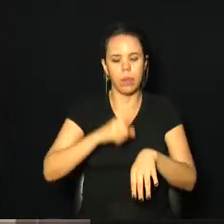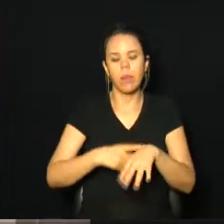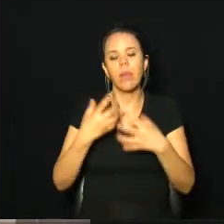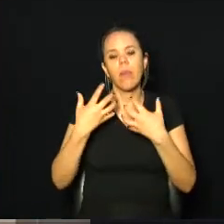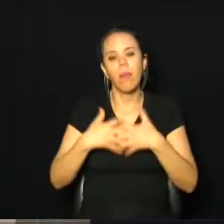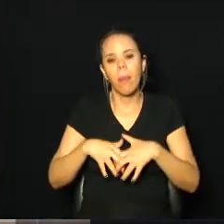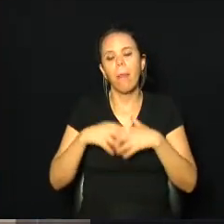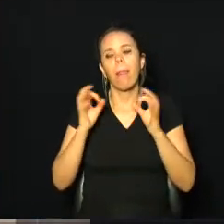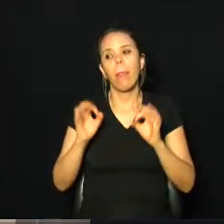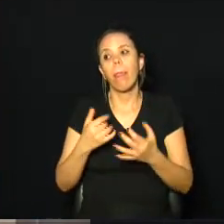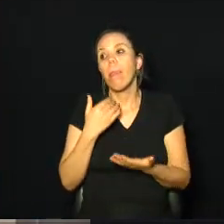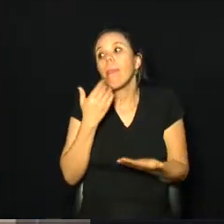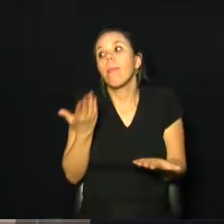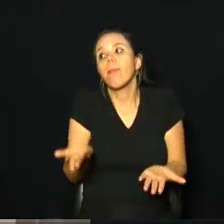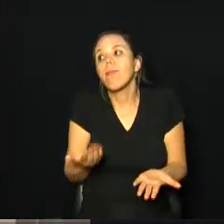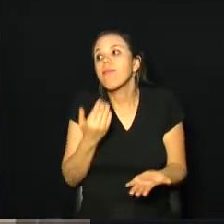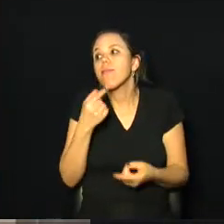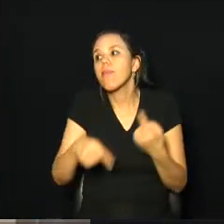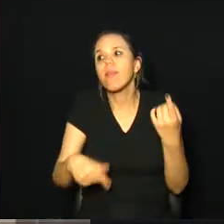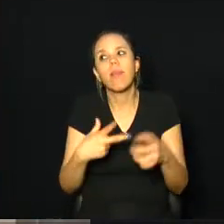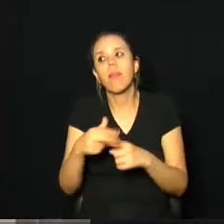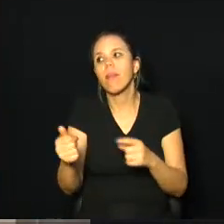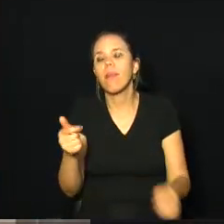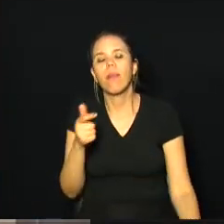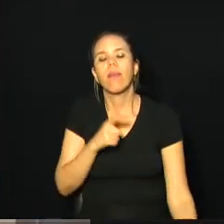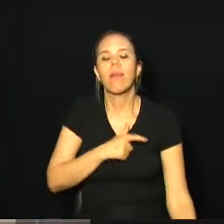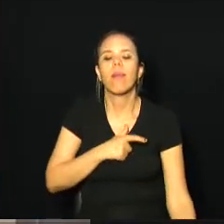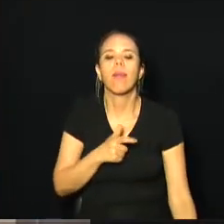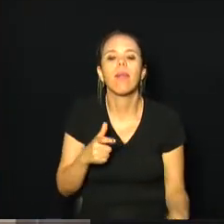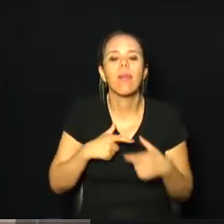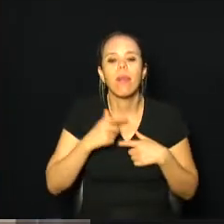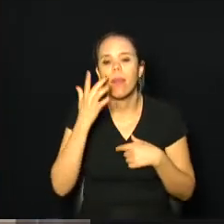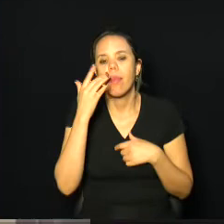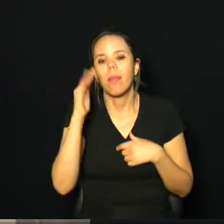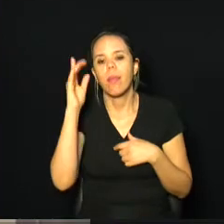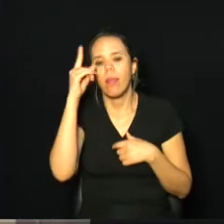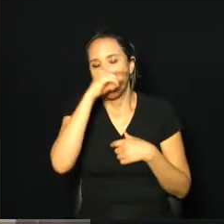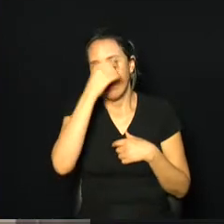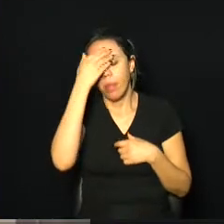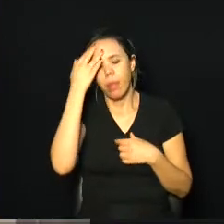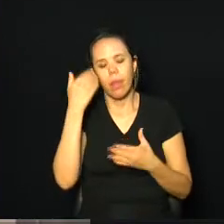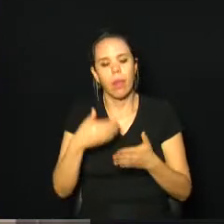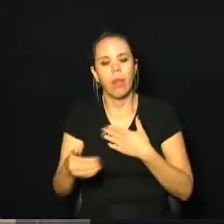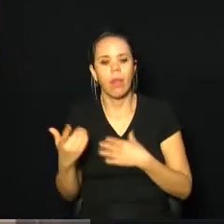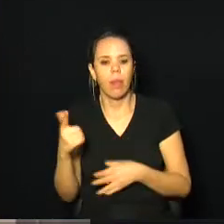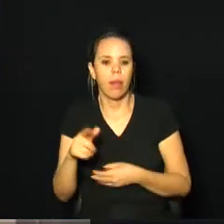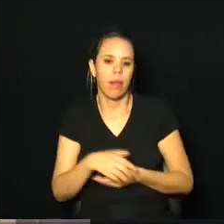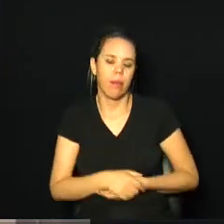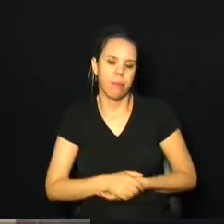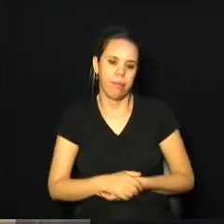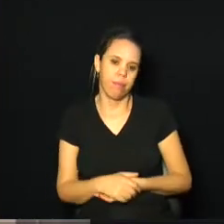porque senão não vem a medalha, e principalmente de ouro, que é muito mais difícil do que qualquer outra.